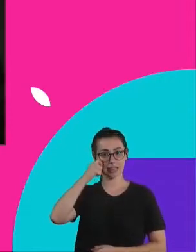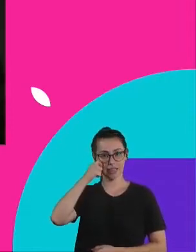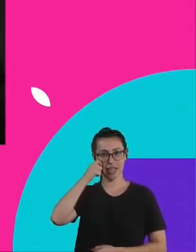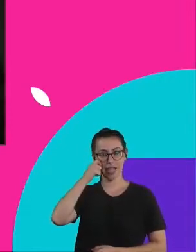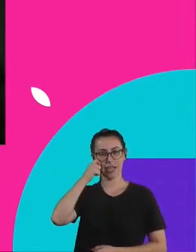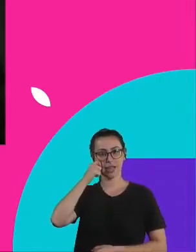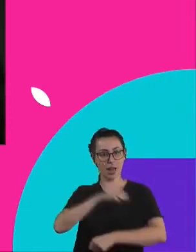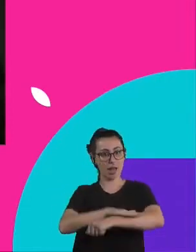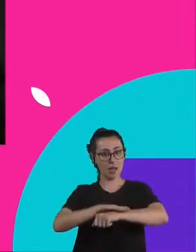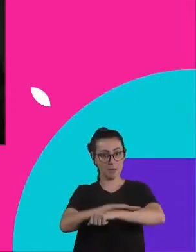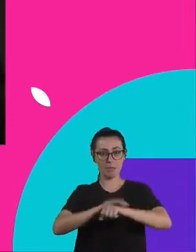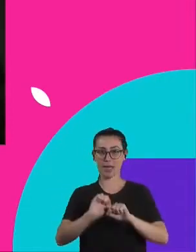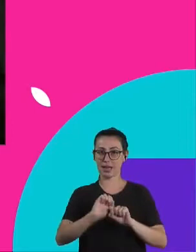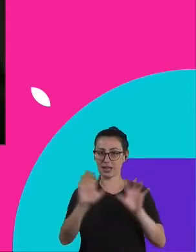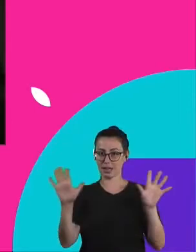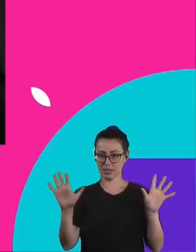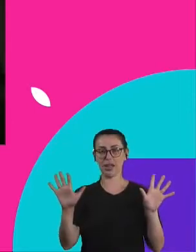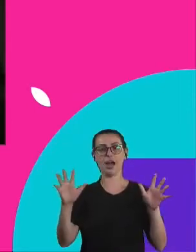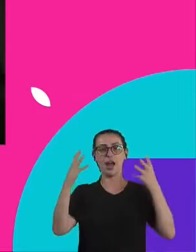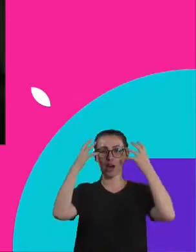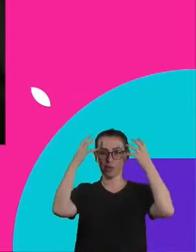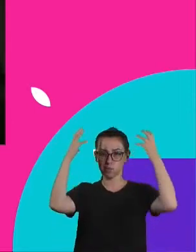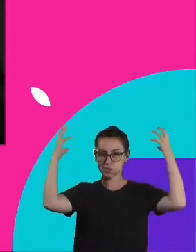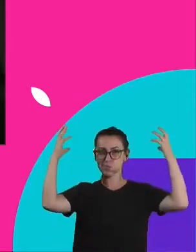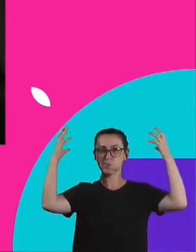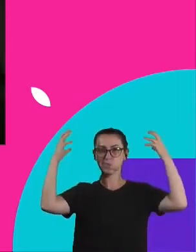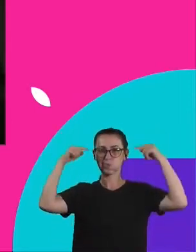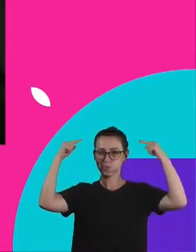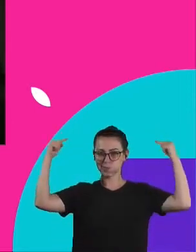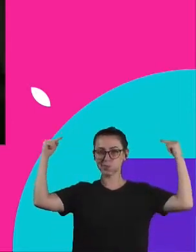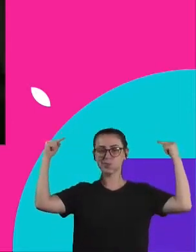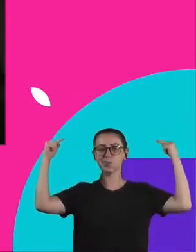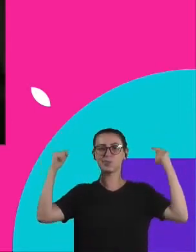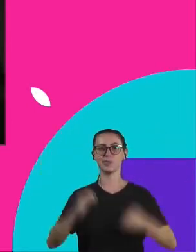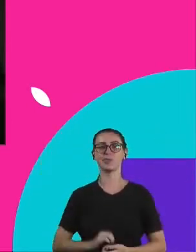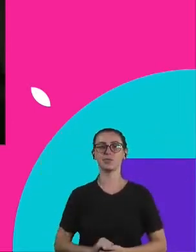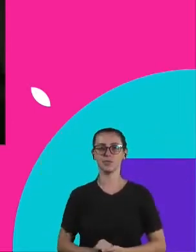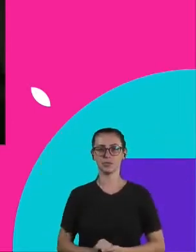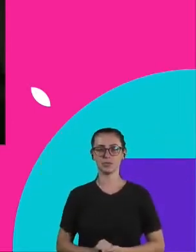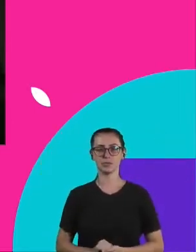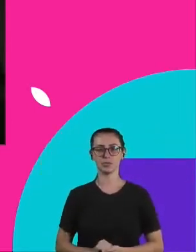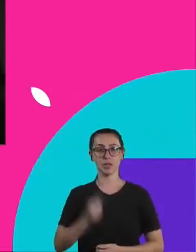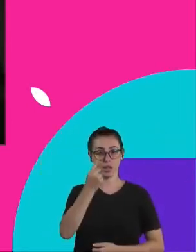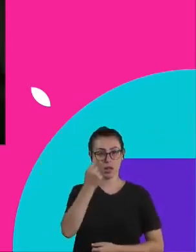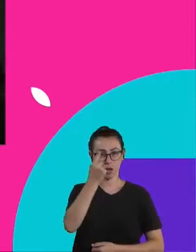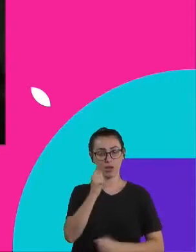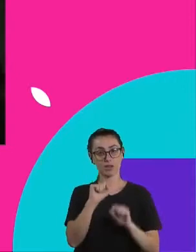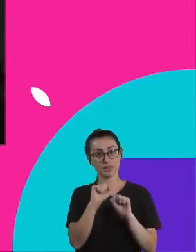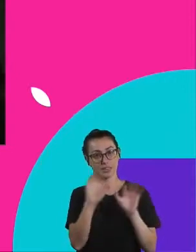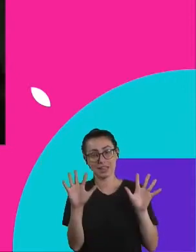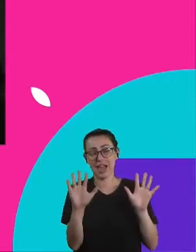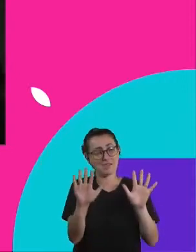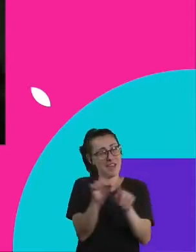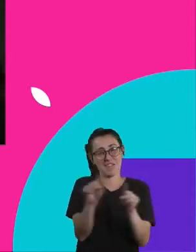pele clara, eu tenho um cabelo black power, né? Aquele cabelo bem alto, tenho os olhos claros, mas não dá para ver